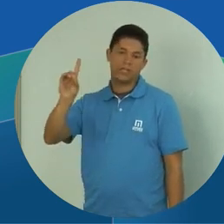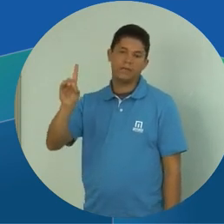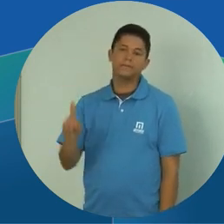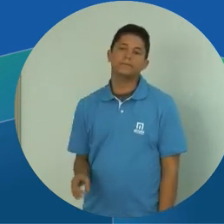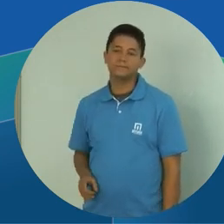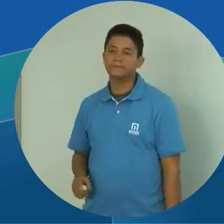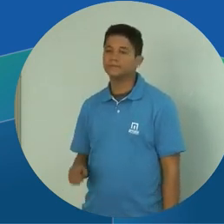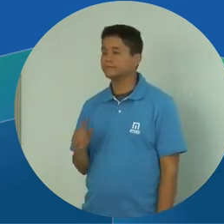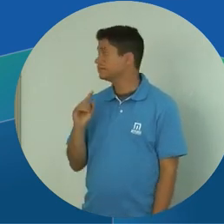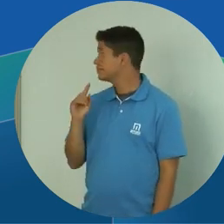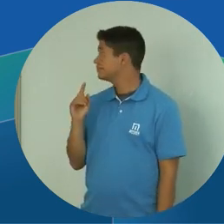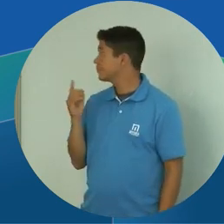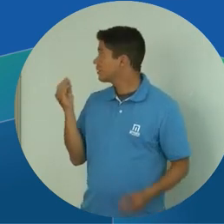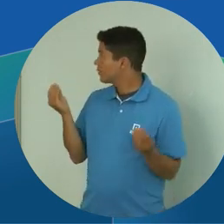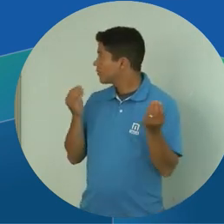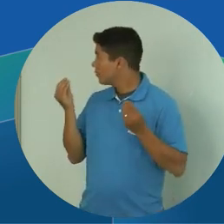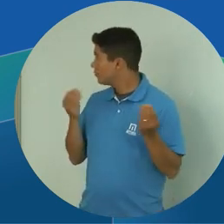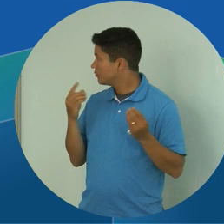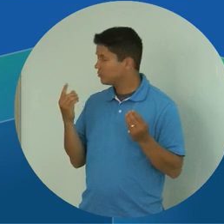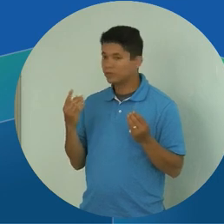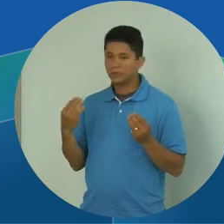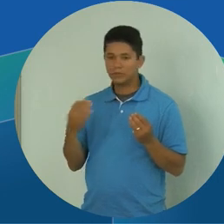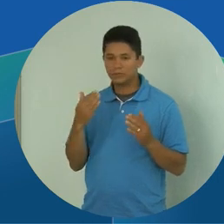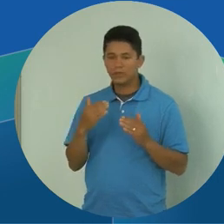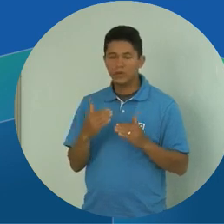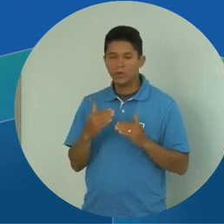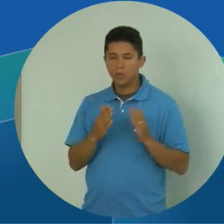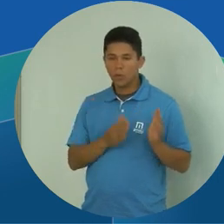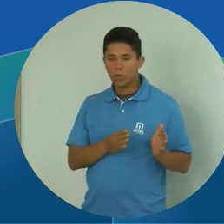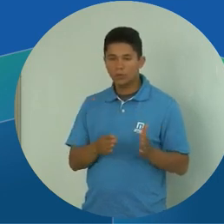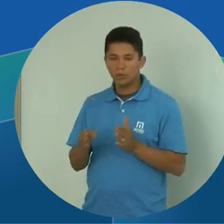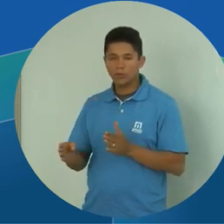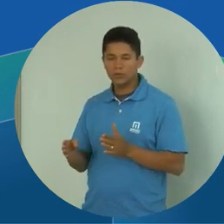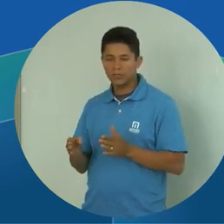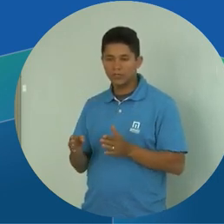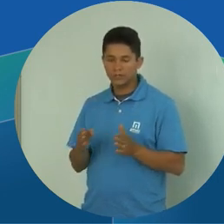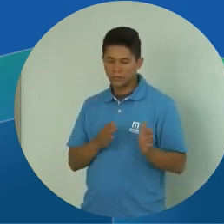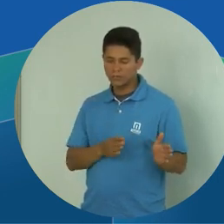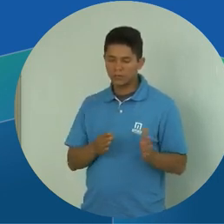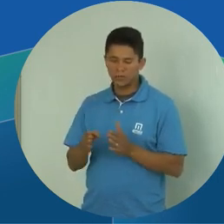Basicamente, a gente tem a evolução, controle da obra gráfico,